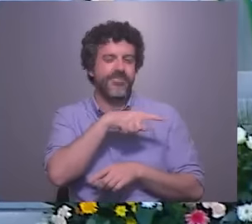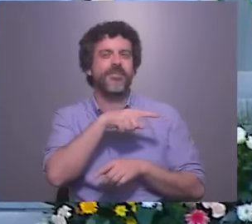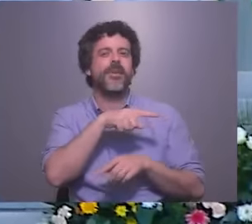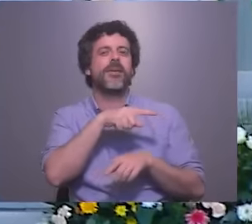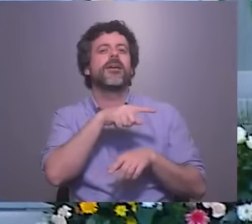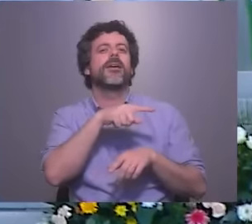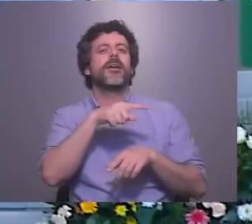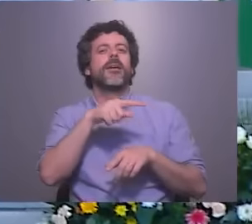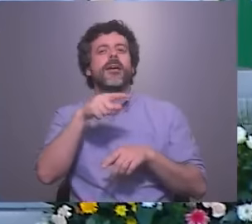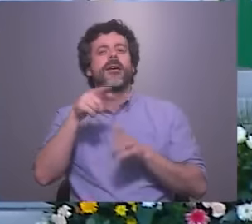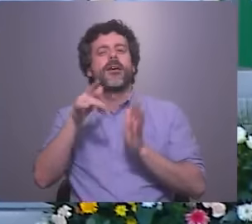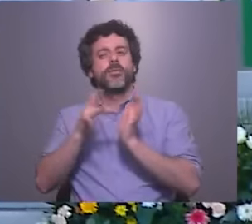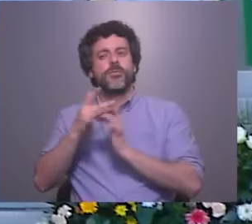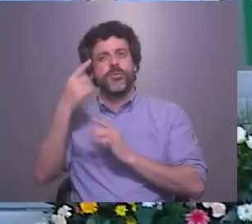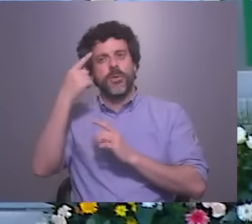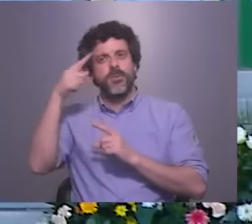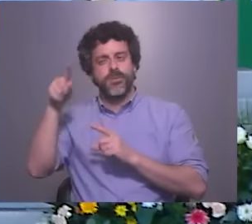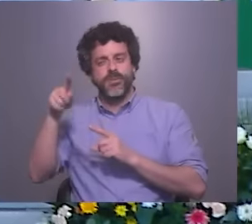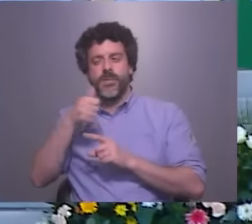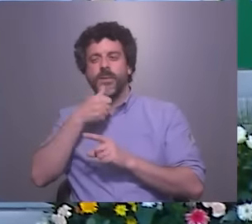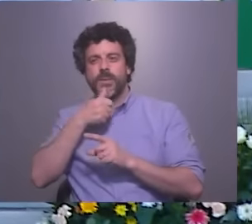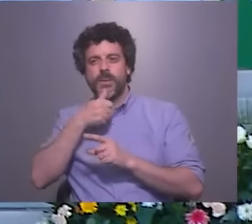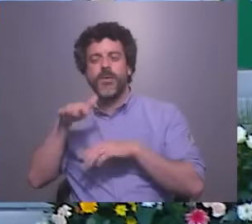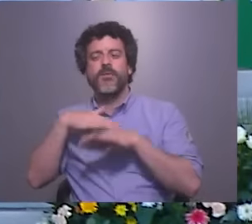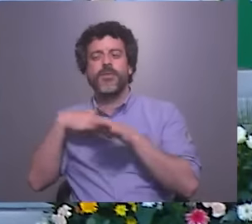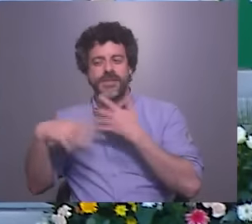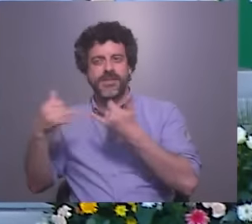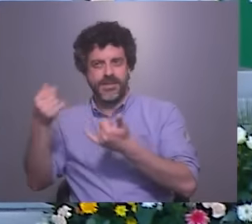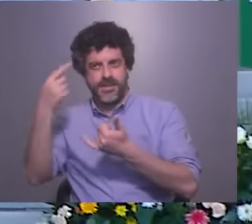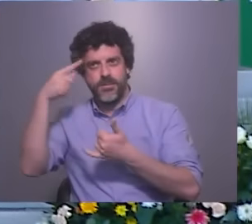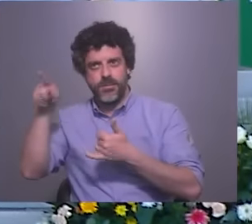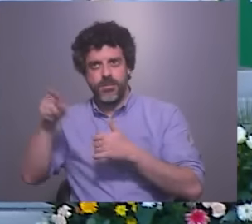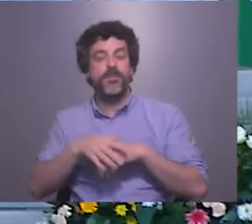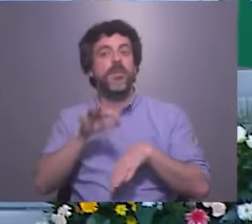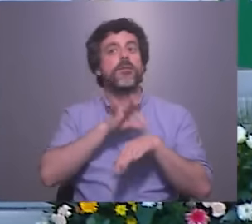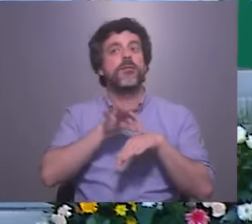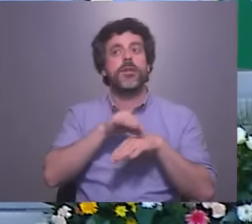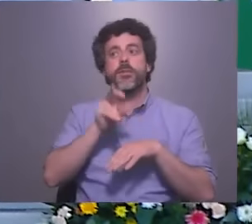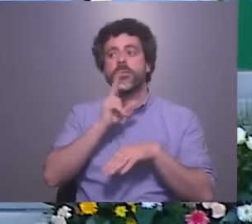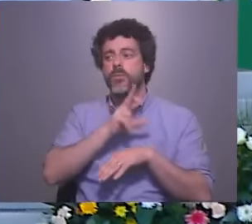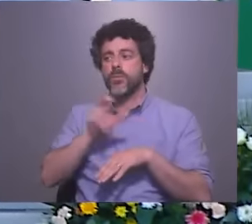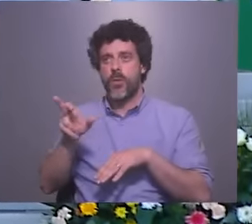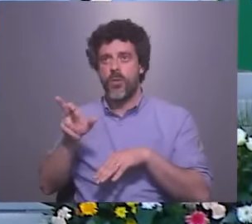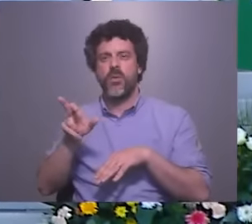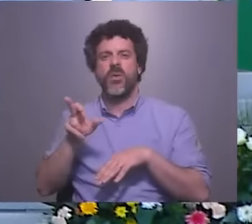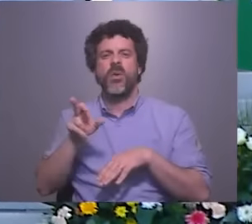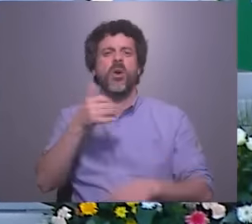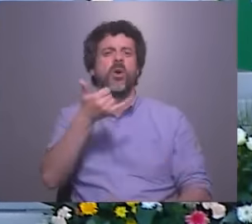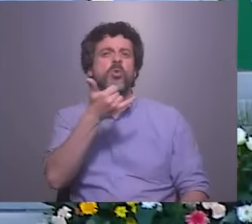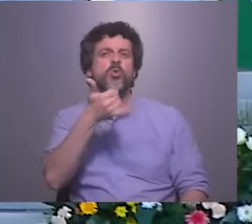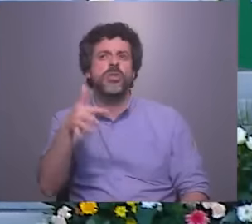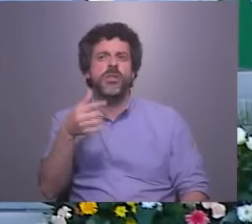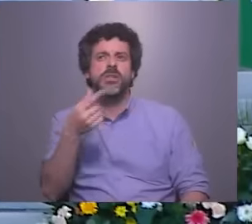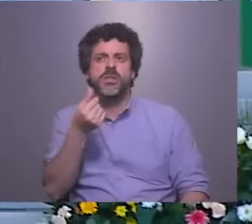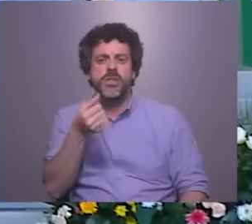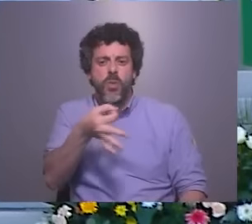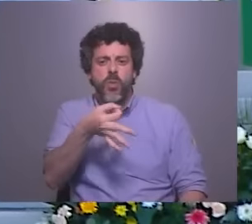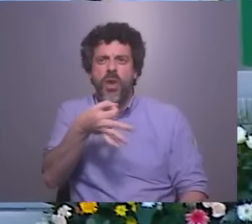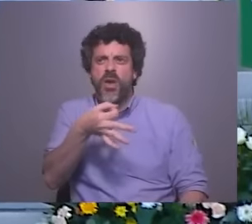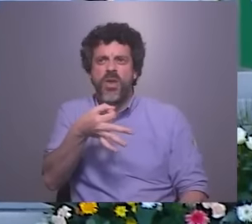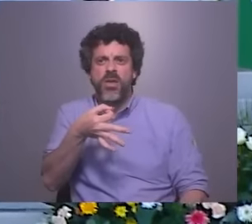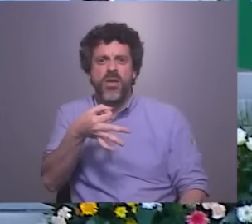disse a Filipe: onde havemos de comprar pão para lhes dar de comer? Dizia isto para o